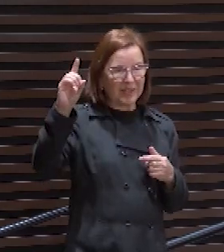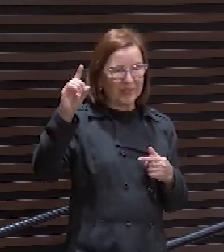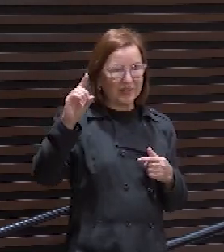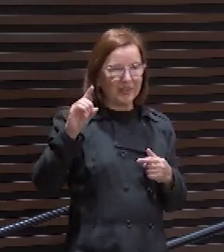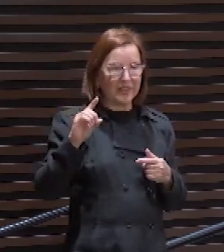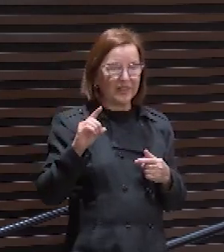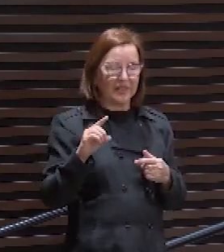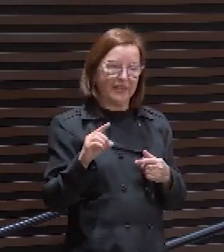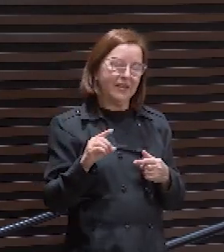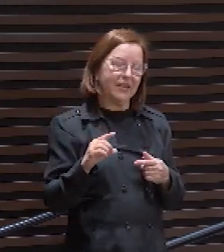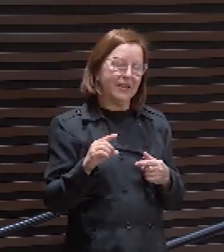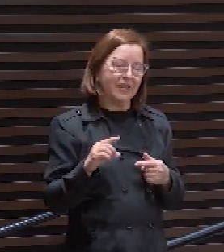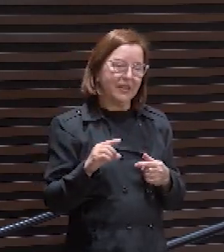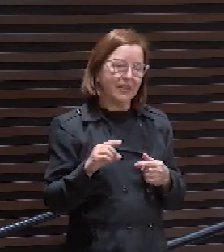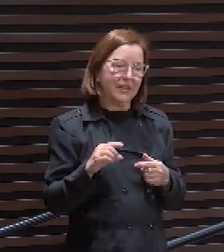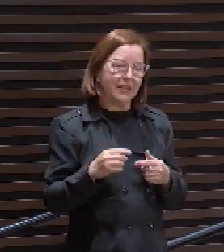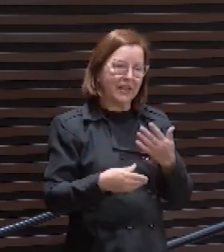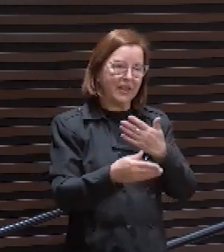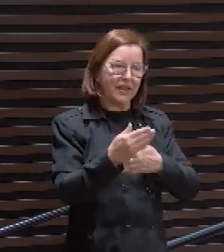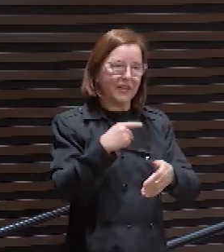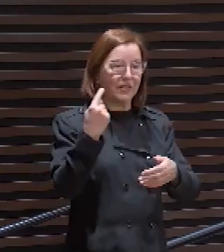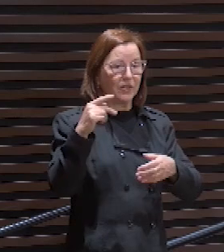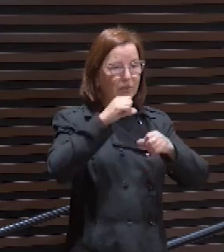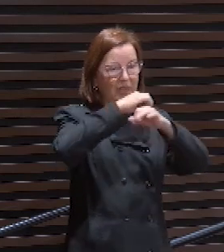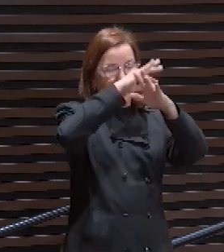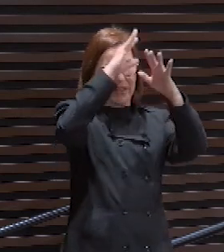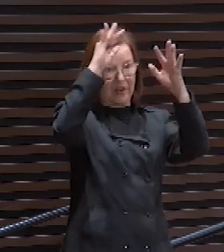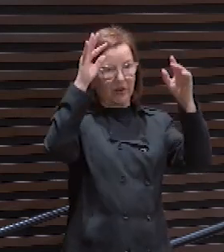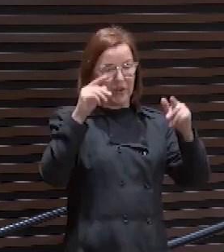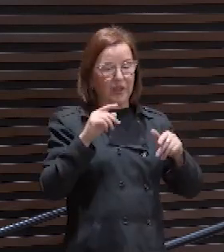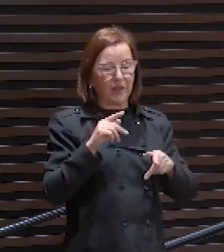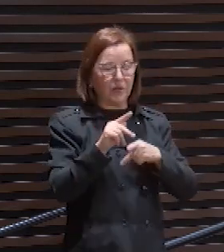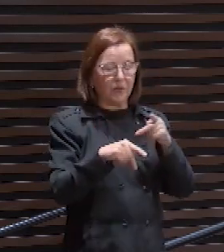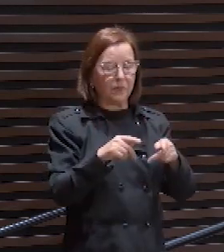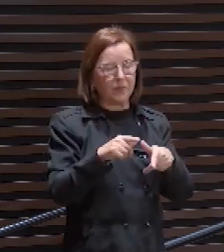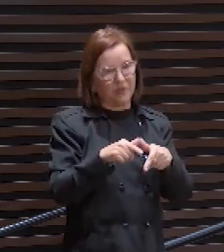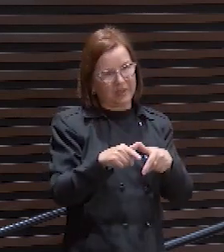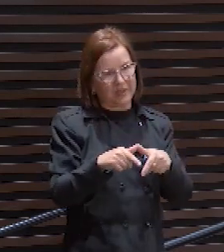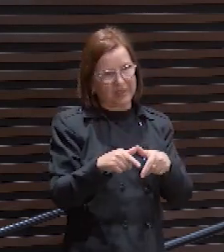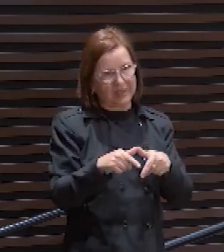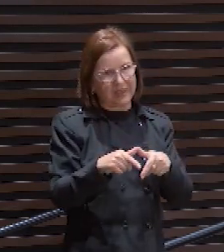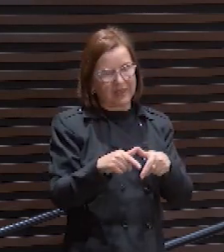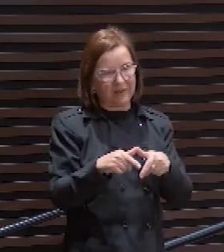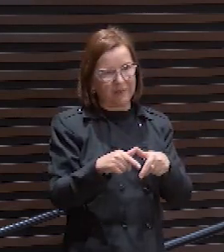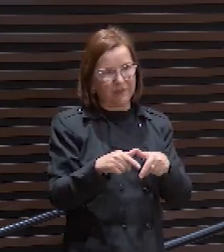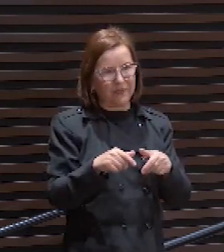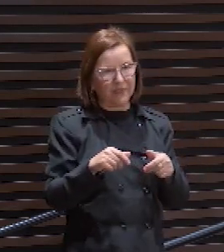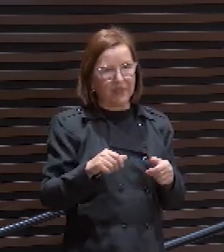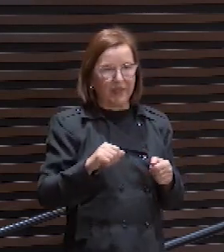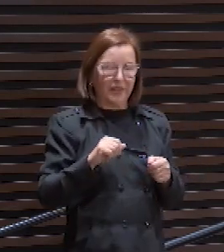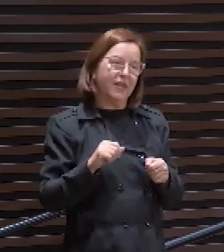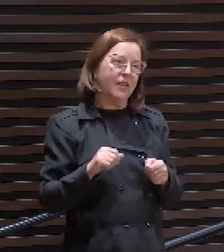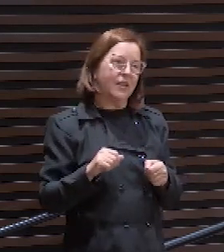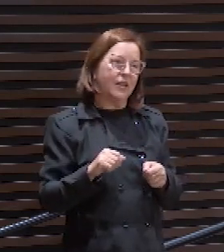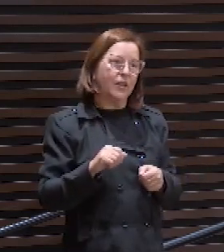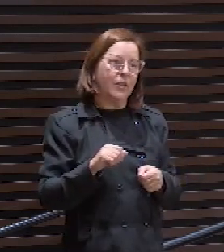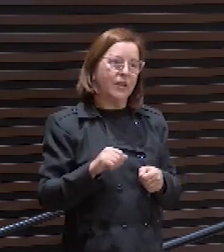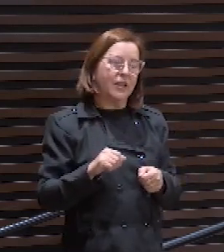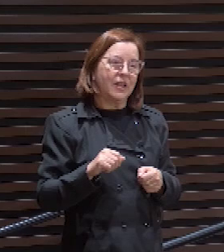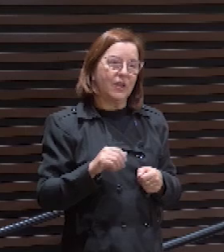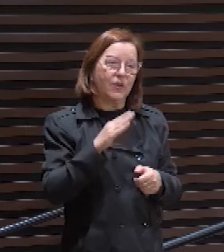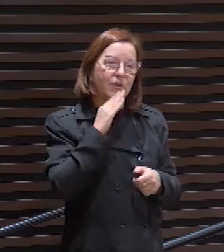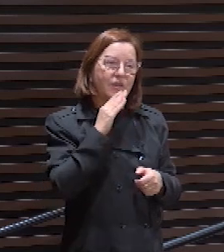no povo de Israel. E a partir dessa glória, eles pudessem conhecer ao Senhor e serem salvos.